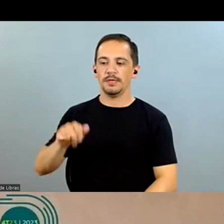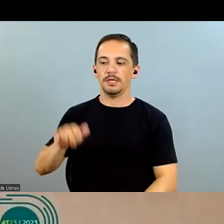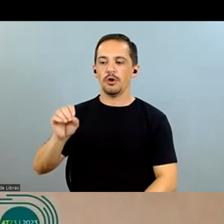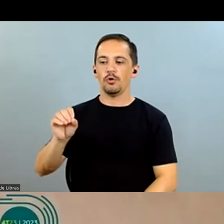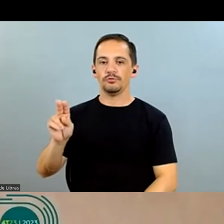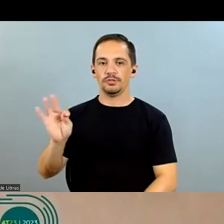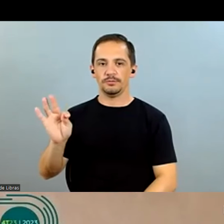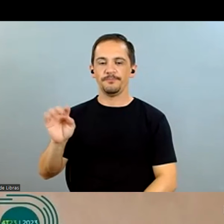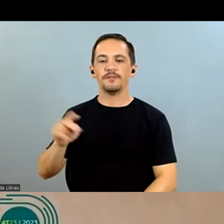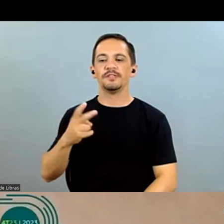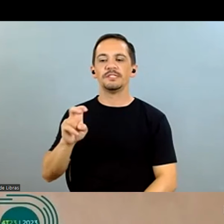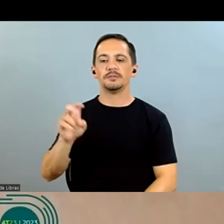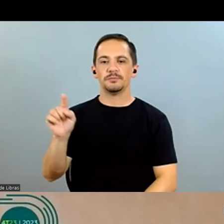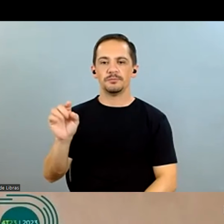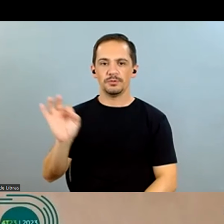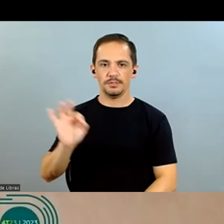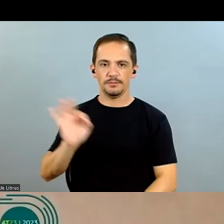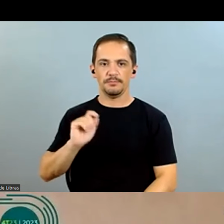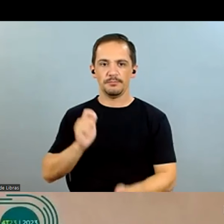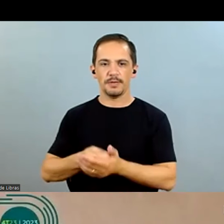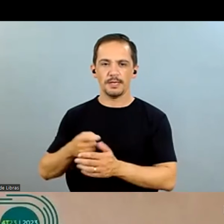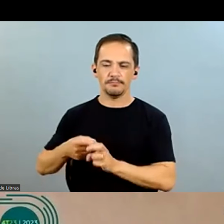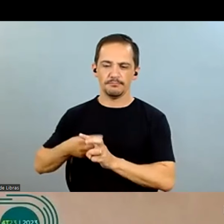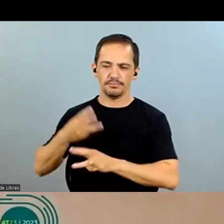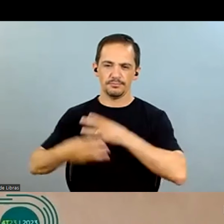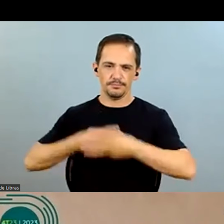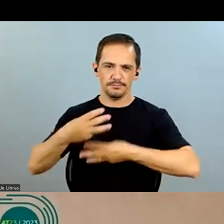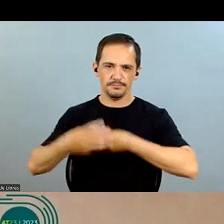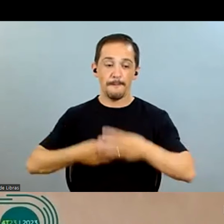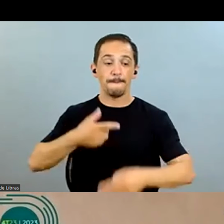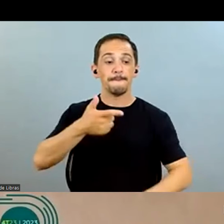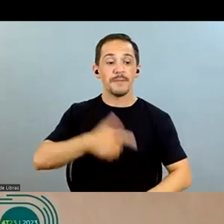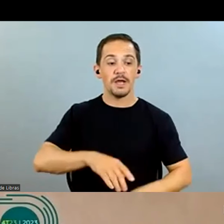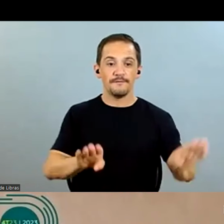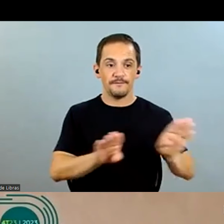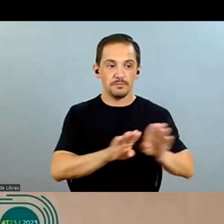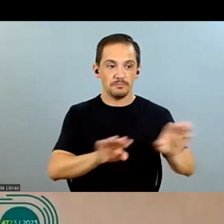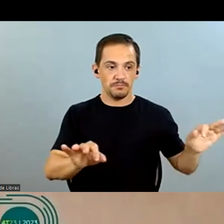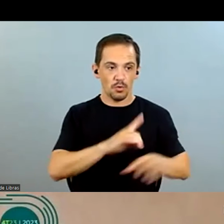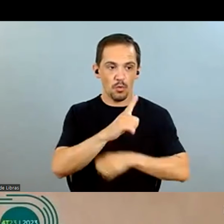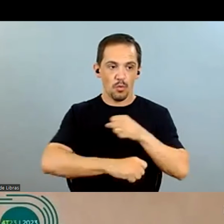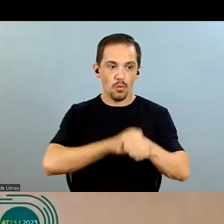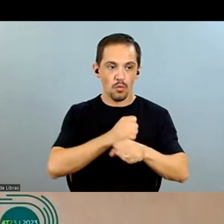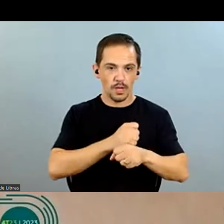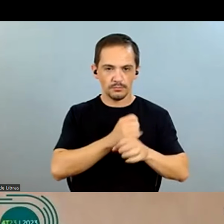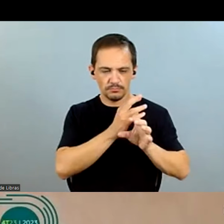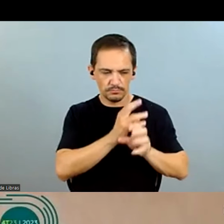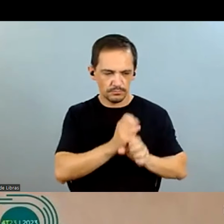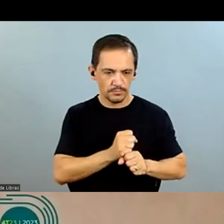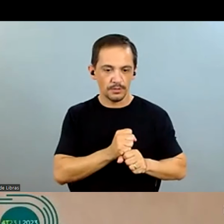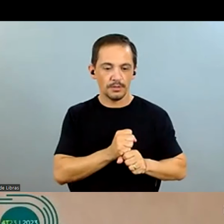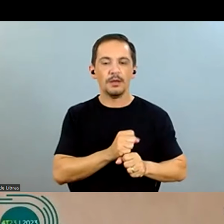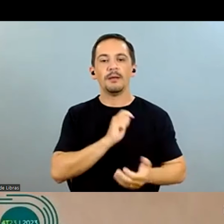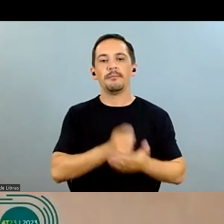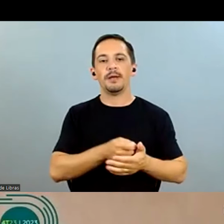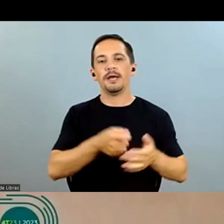ao longo dos trimestres e e os 25% adicion no fechamento do exercício né E nós mantemos a política aí para para